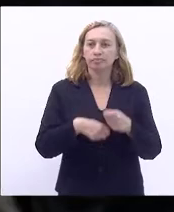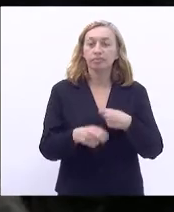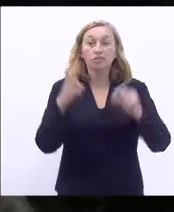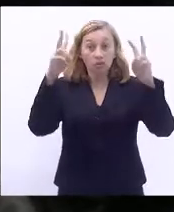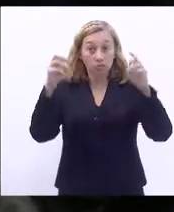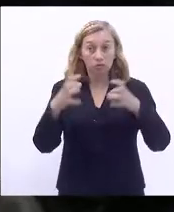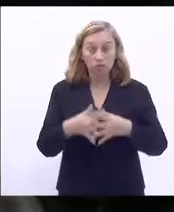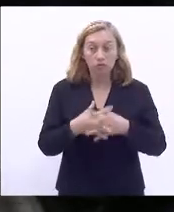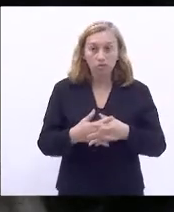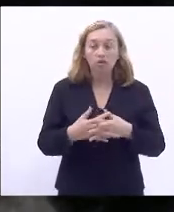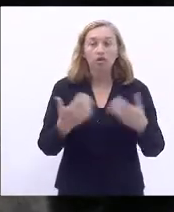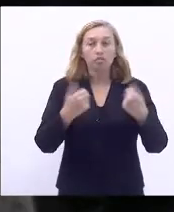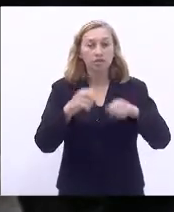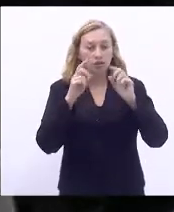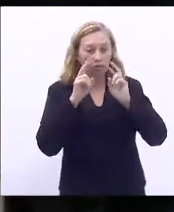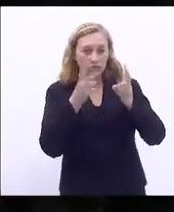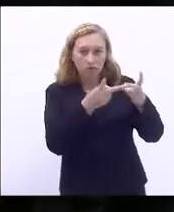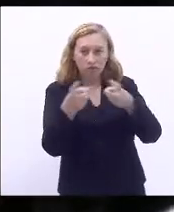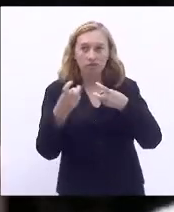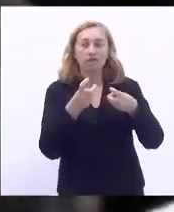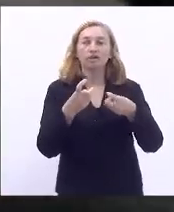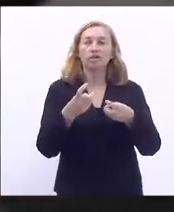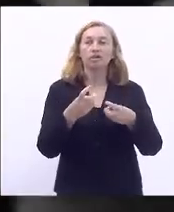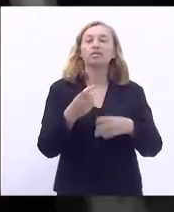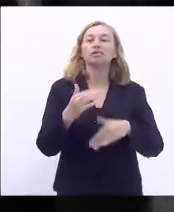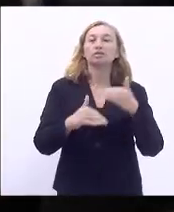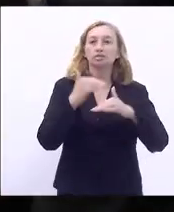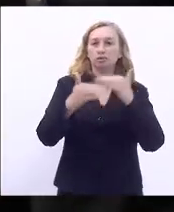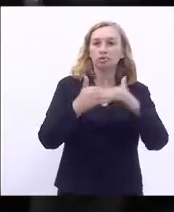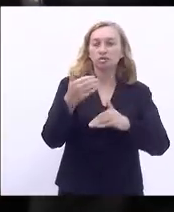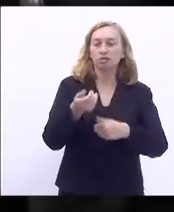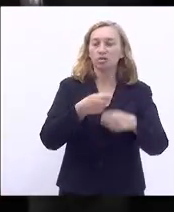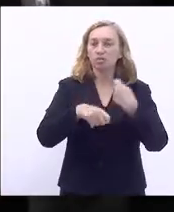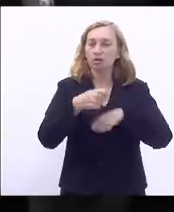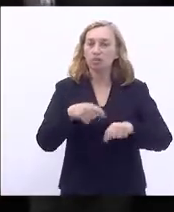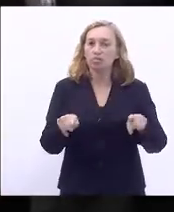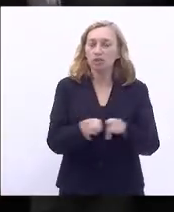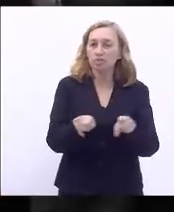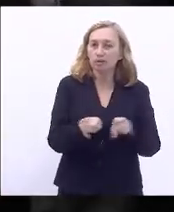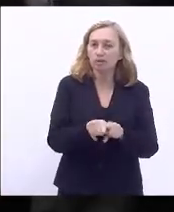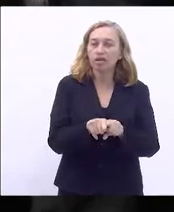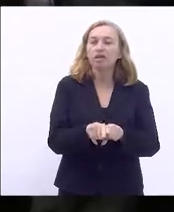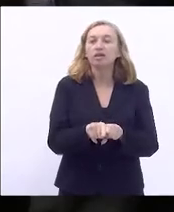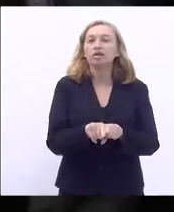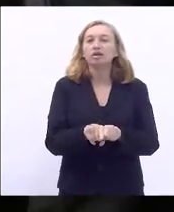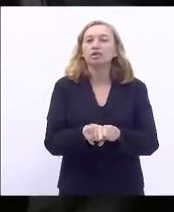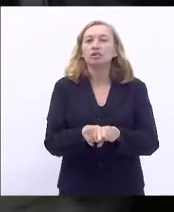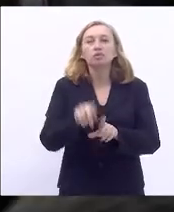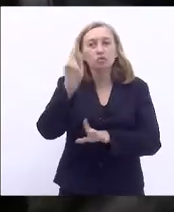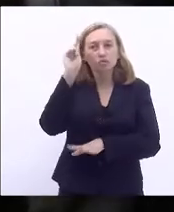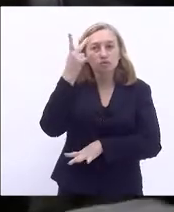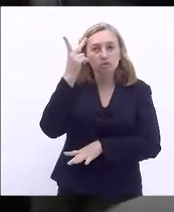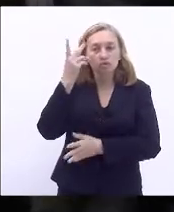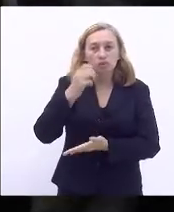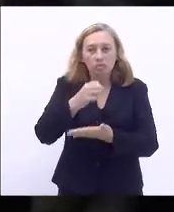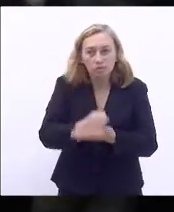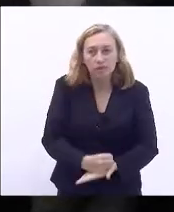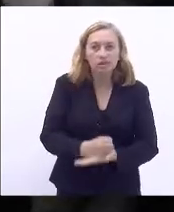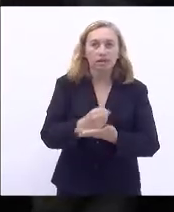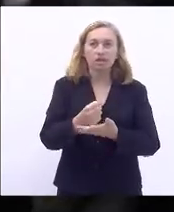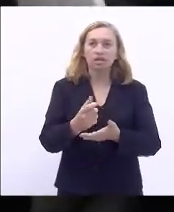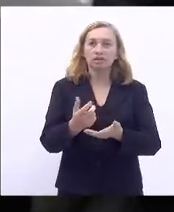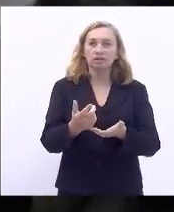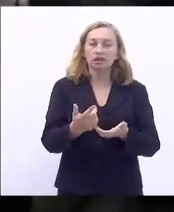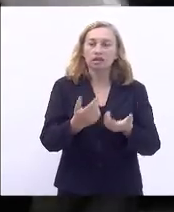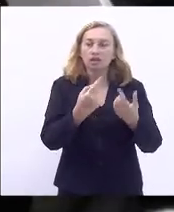do desenvolvimento econômico, da agenda de trabalho, emprego e renda na região, mas, ao mesmo tempo, é preciso levar em conta um histórico pesado de